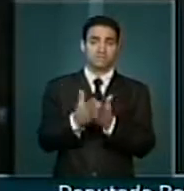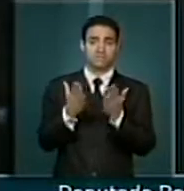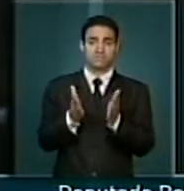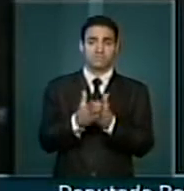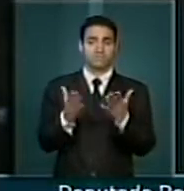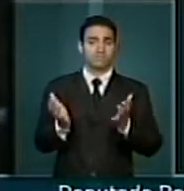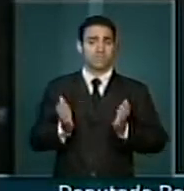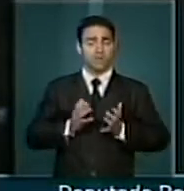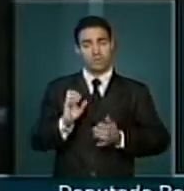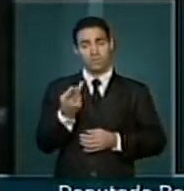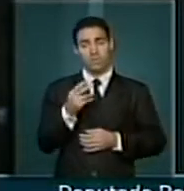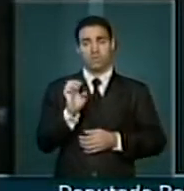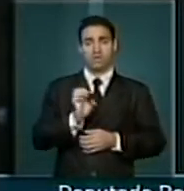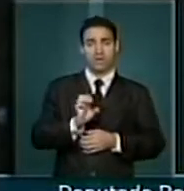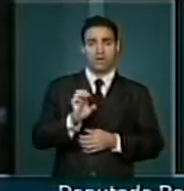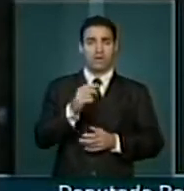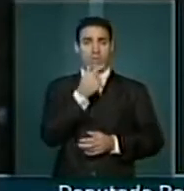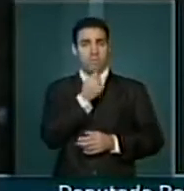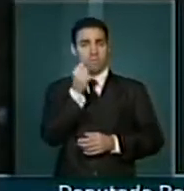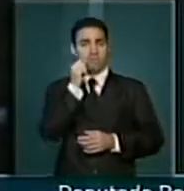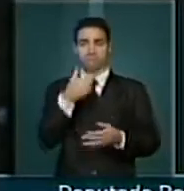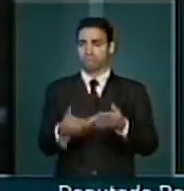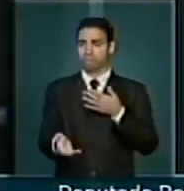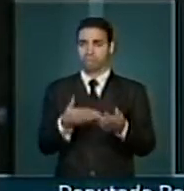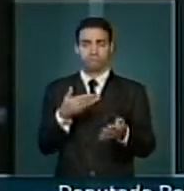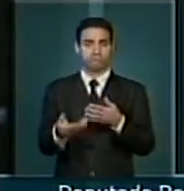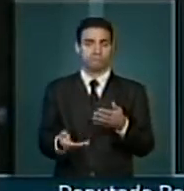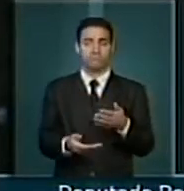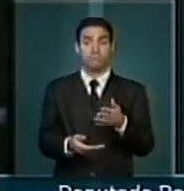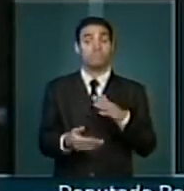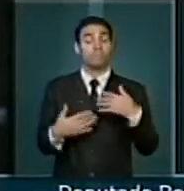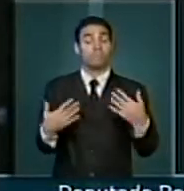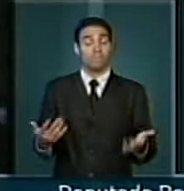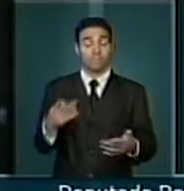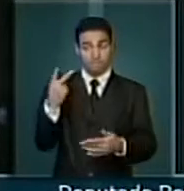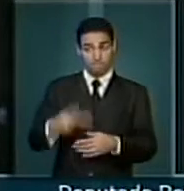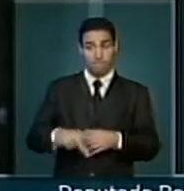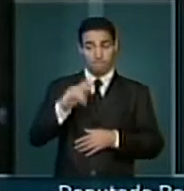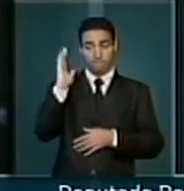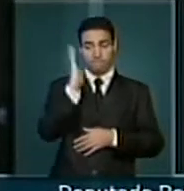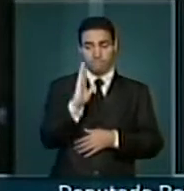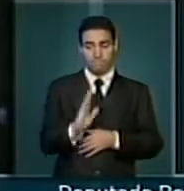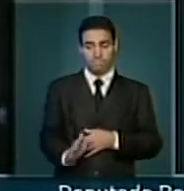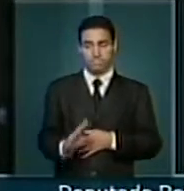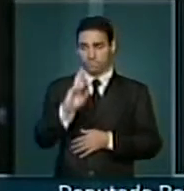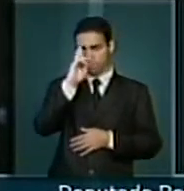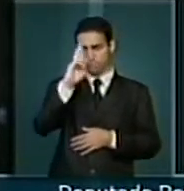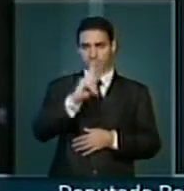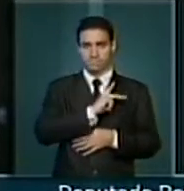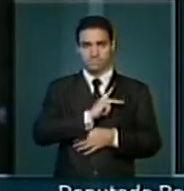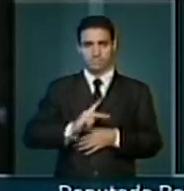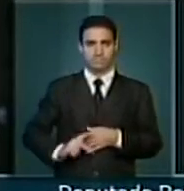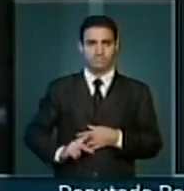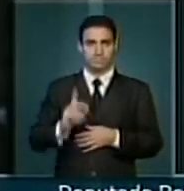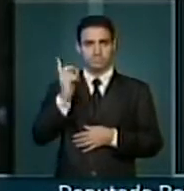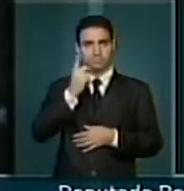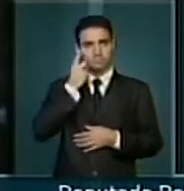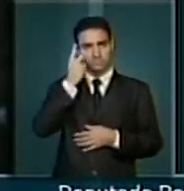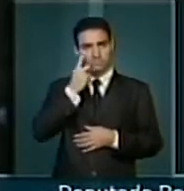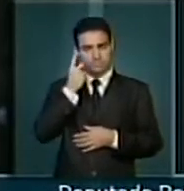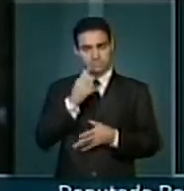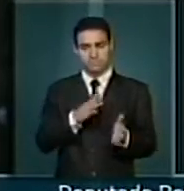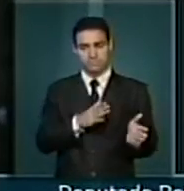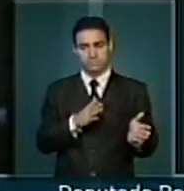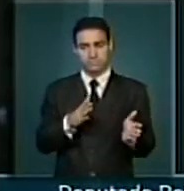sua opção sexual. E a construção deste país, senhor presidente, senhoras e senhores parlamentares,